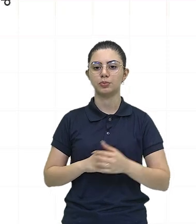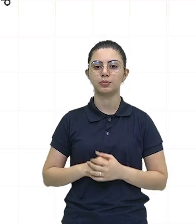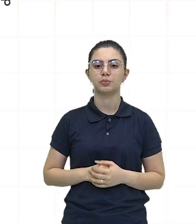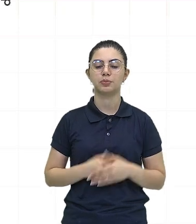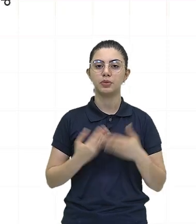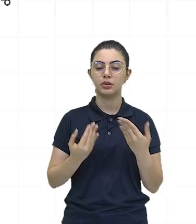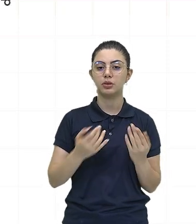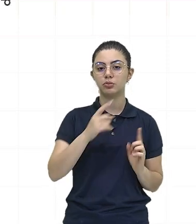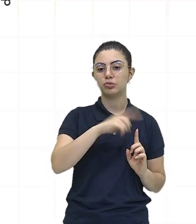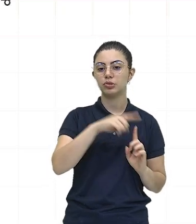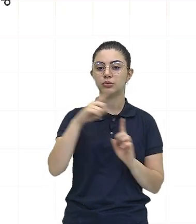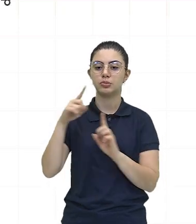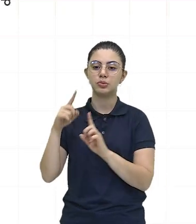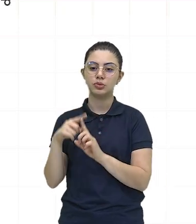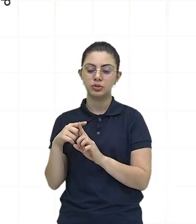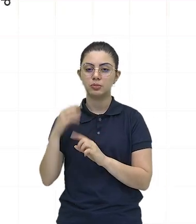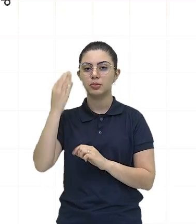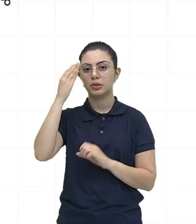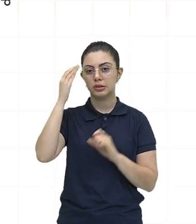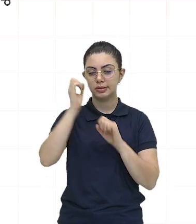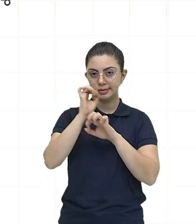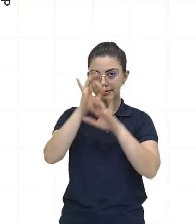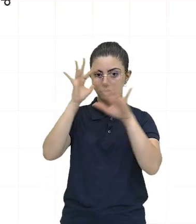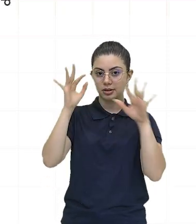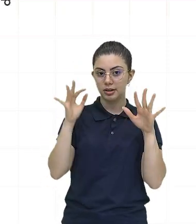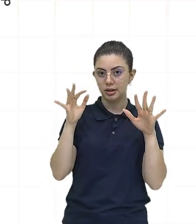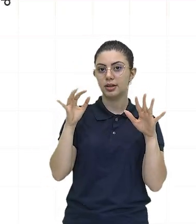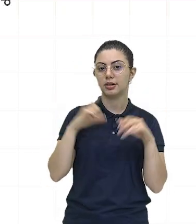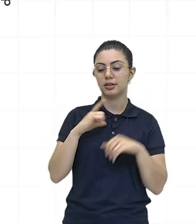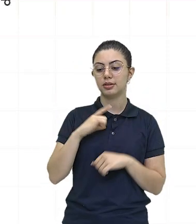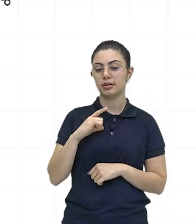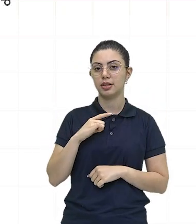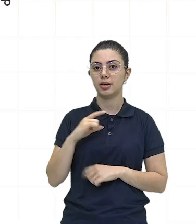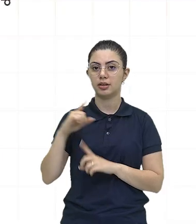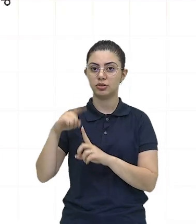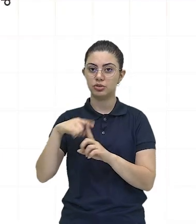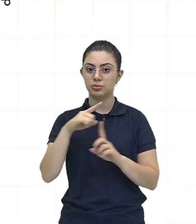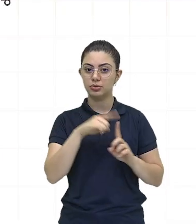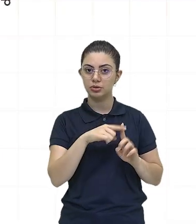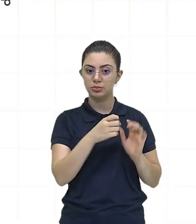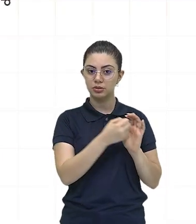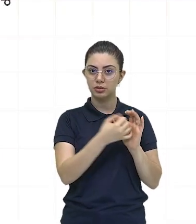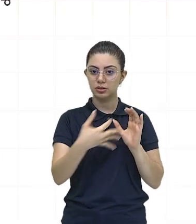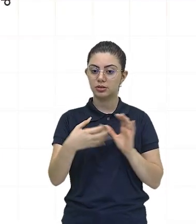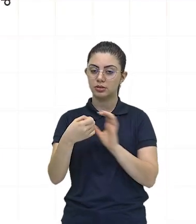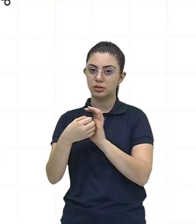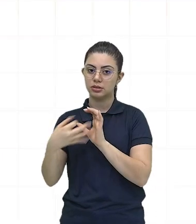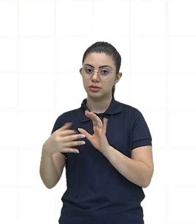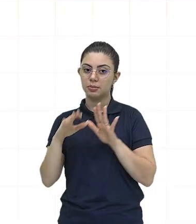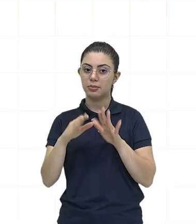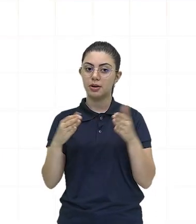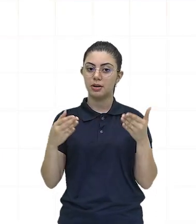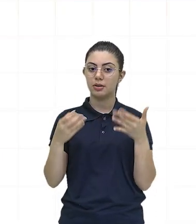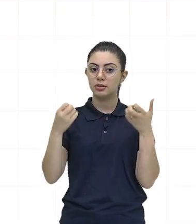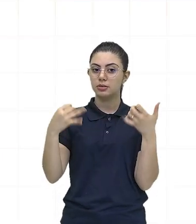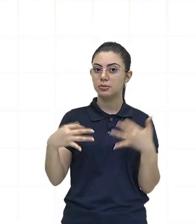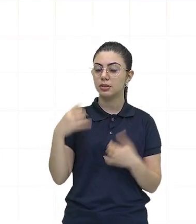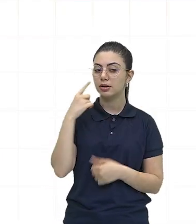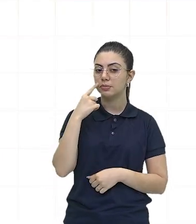esses dois tipos, essa diferença entre tempo e clima, a gente fala sobre os climas do